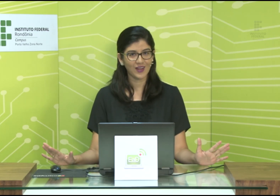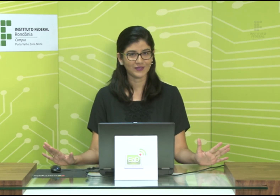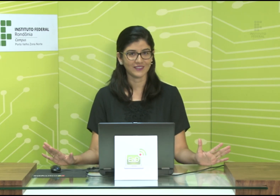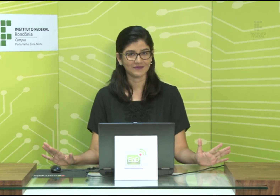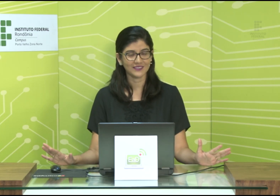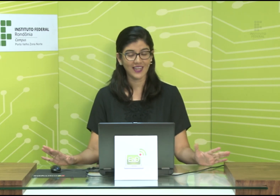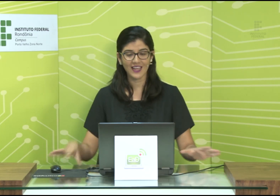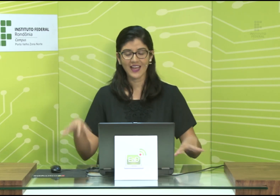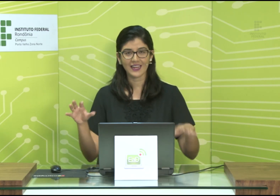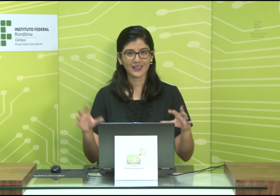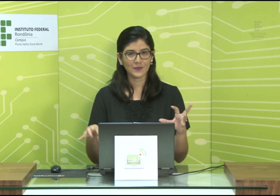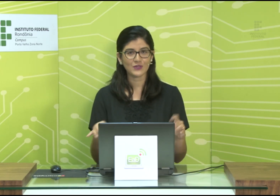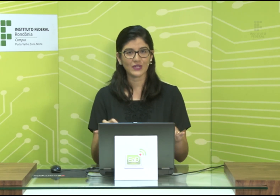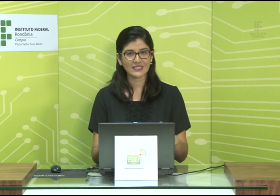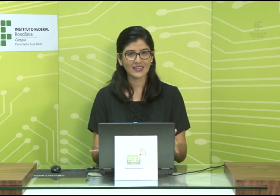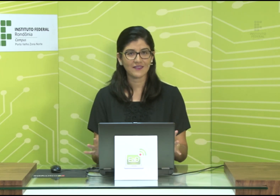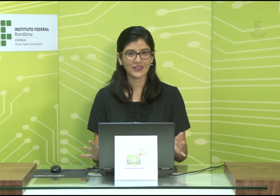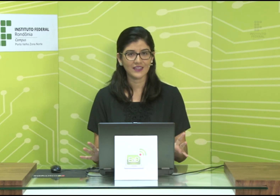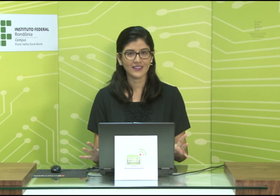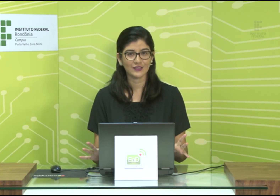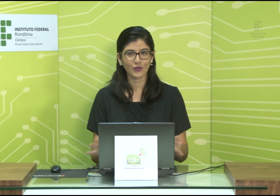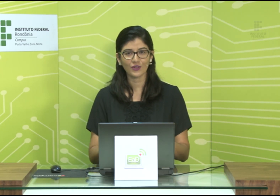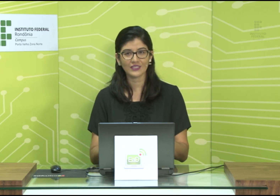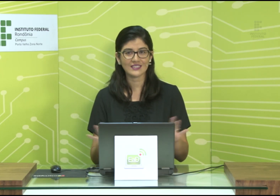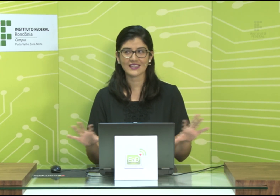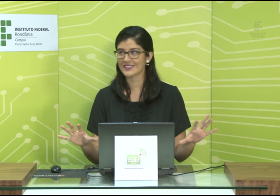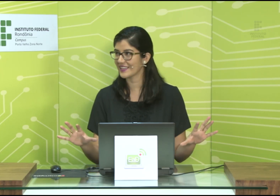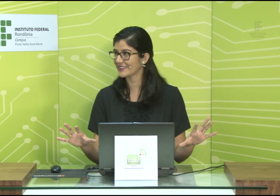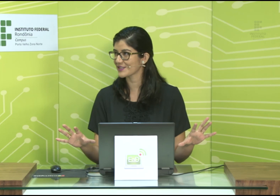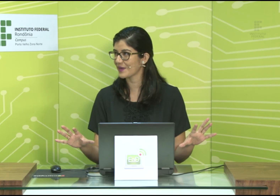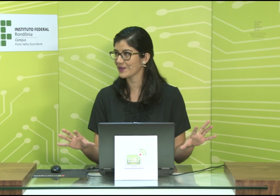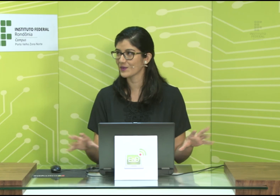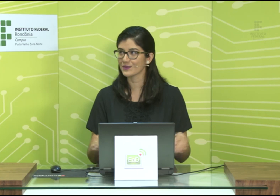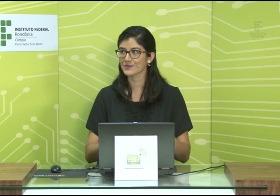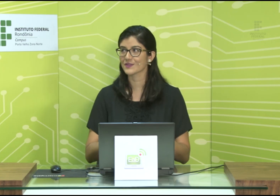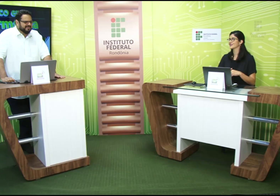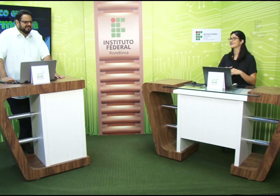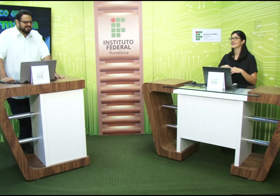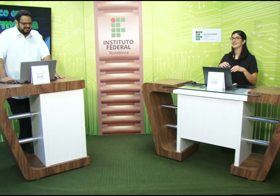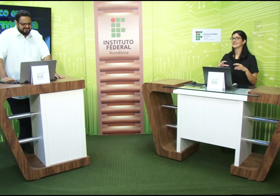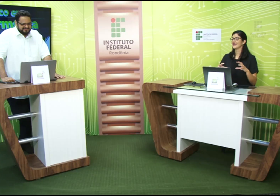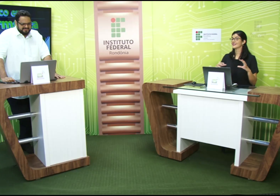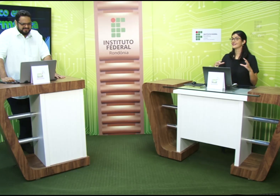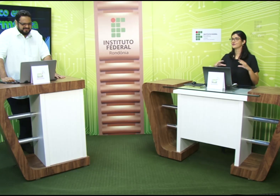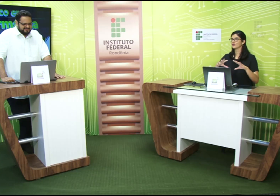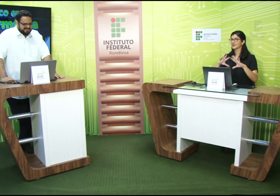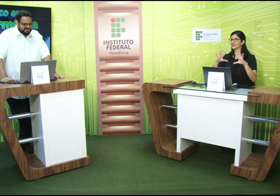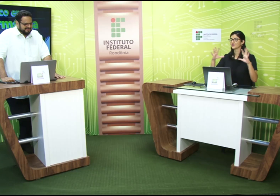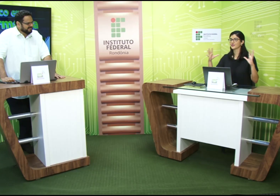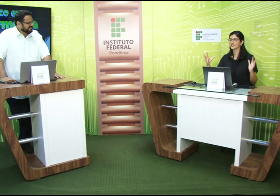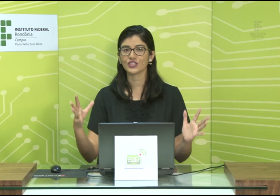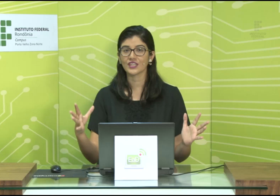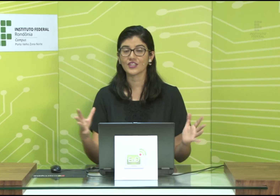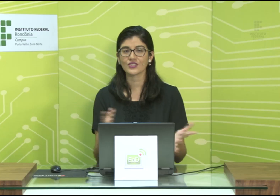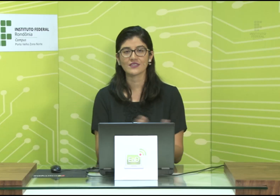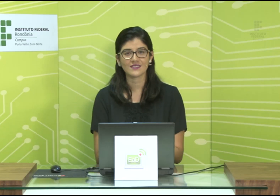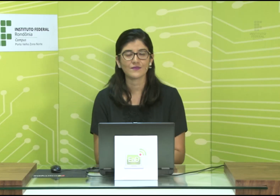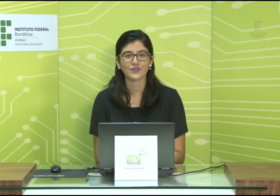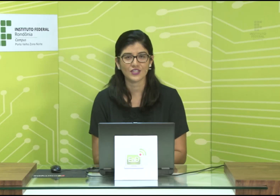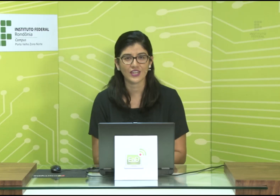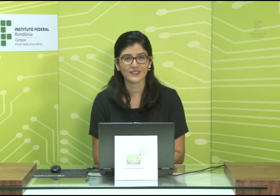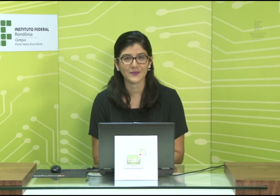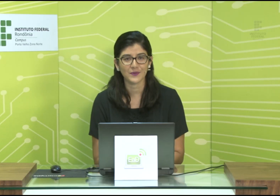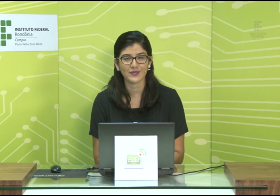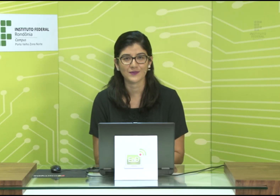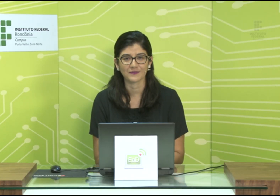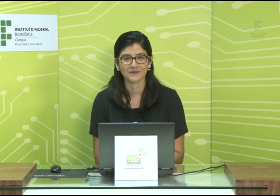caixa alta, né? Aquela pessoa que escreve em todas as letras maiúsculas, né? Que o texto fica gigante.